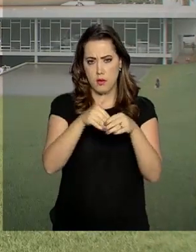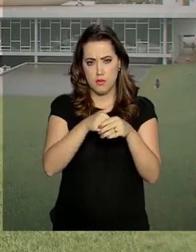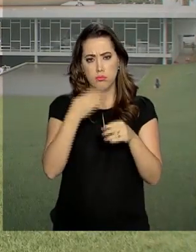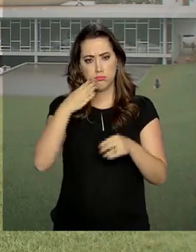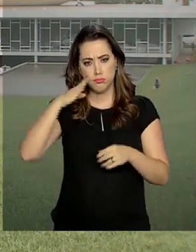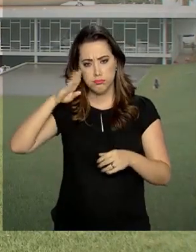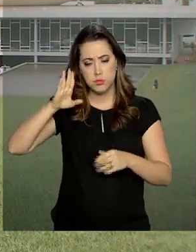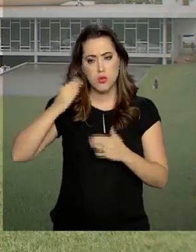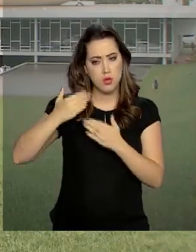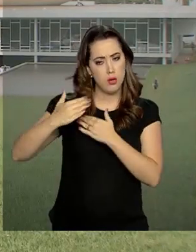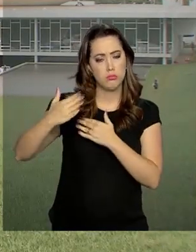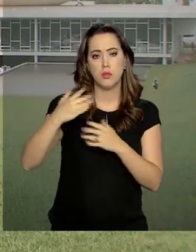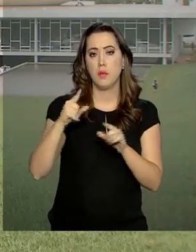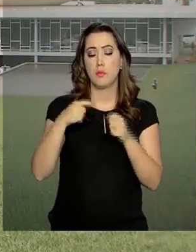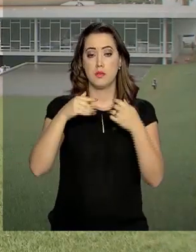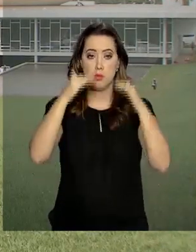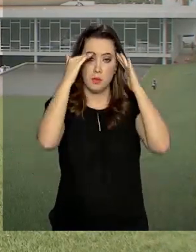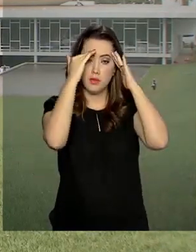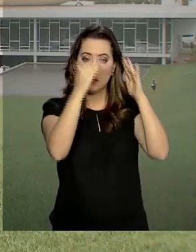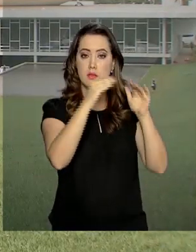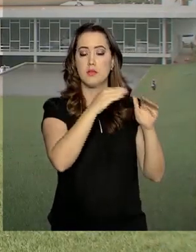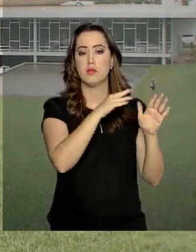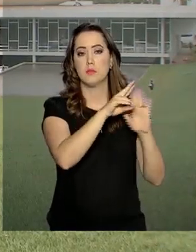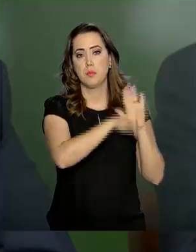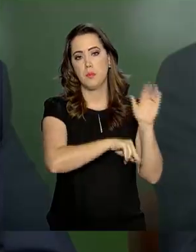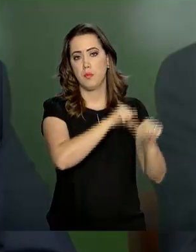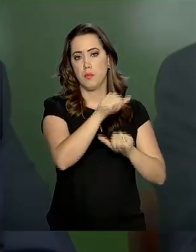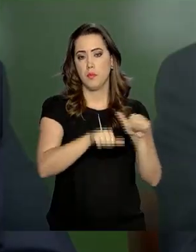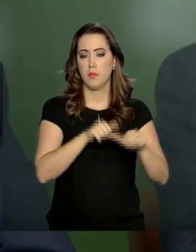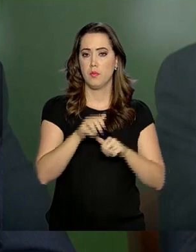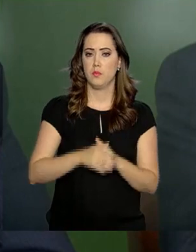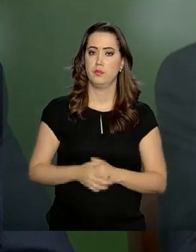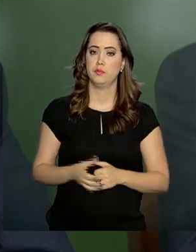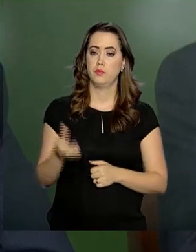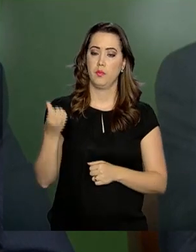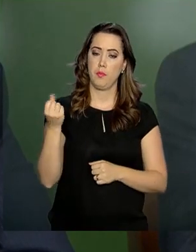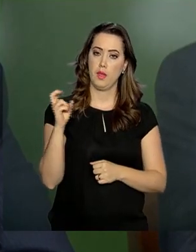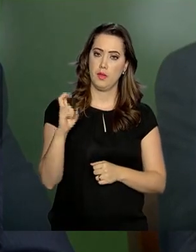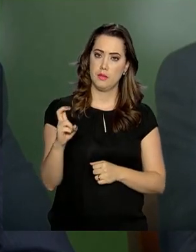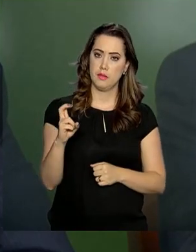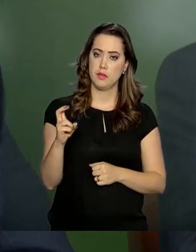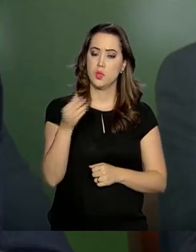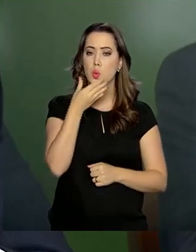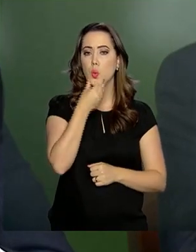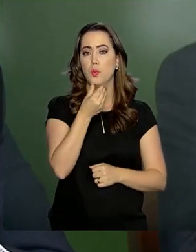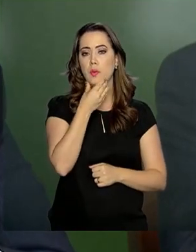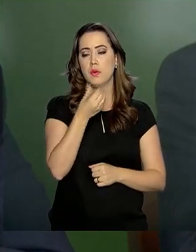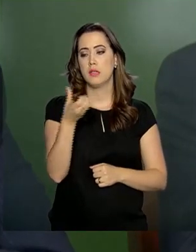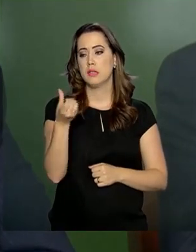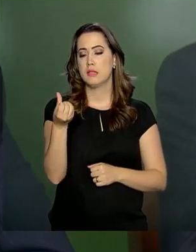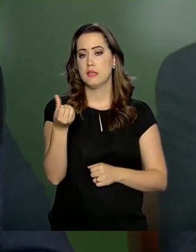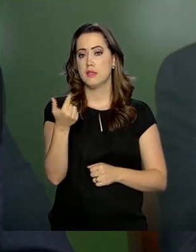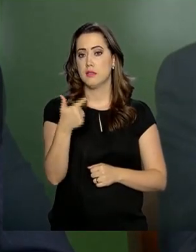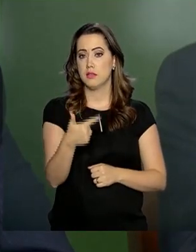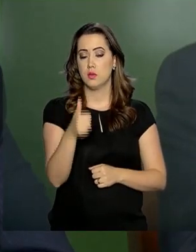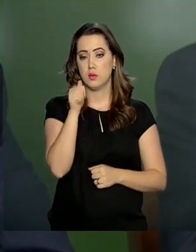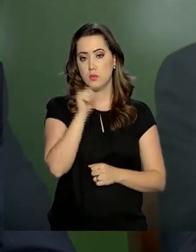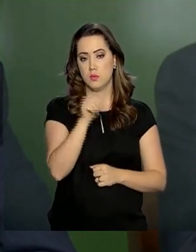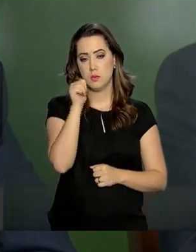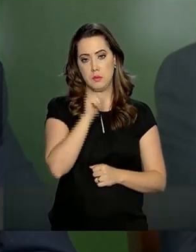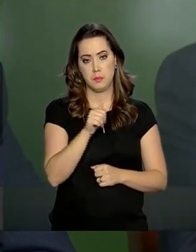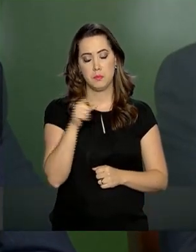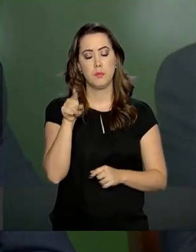terão de se submeter à regra de transição. 65 anos de idade para homens e 62 para mulheres,